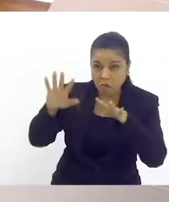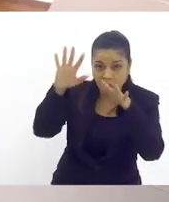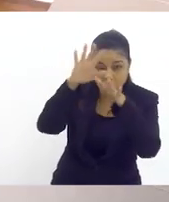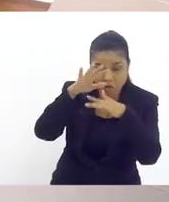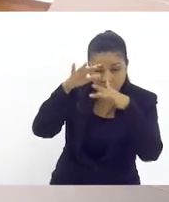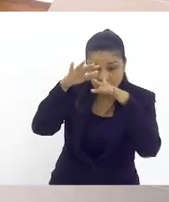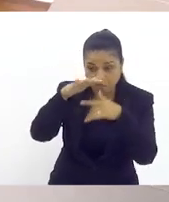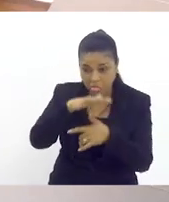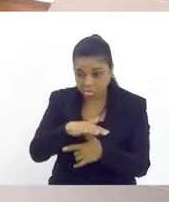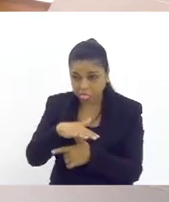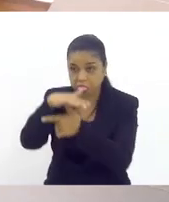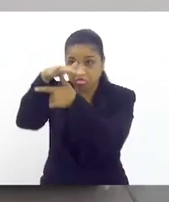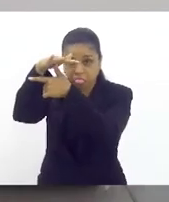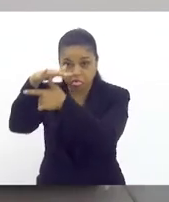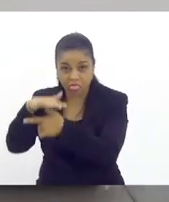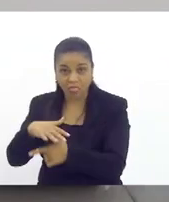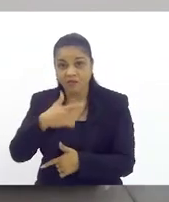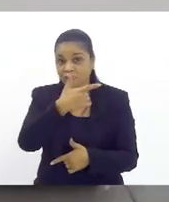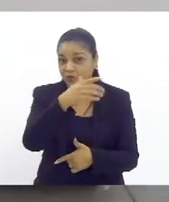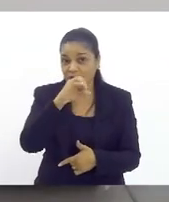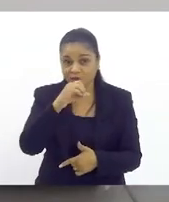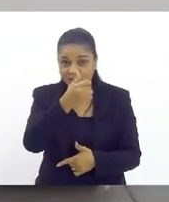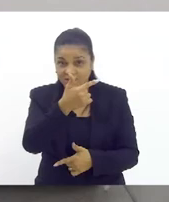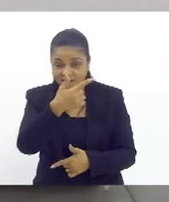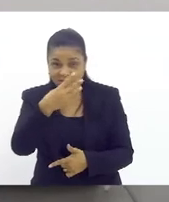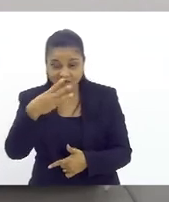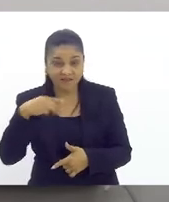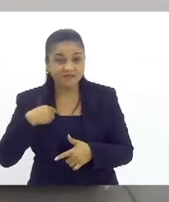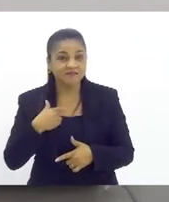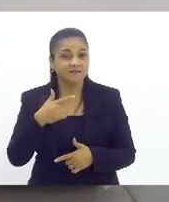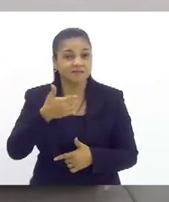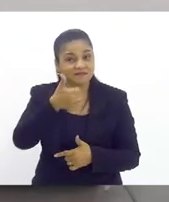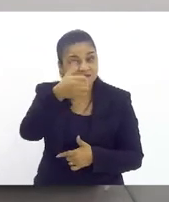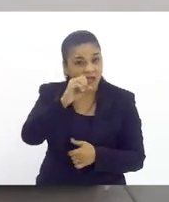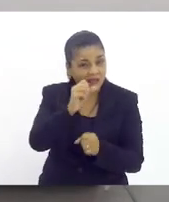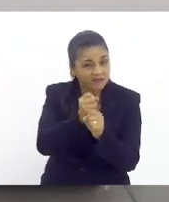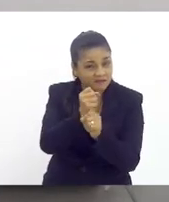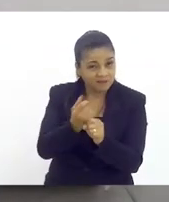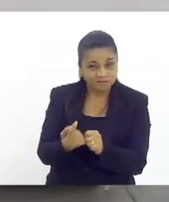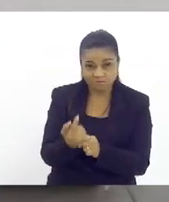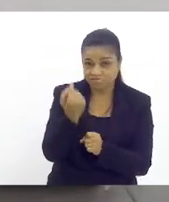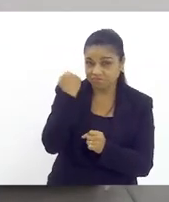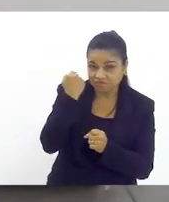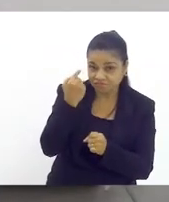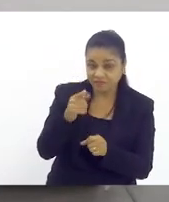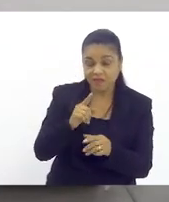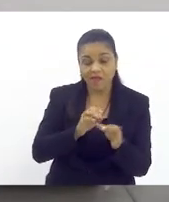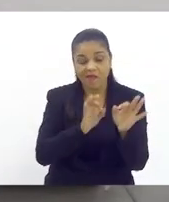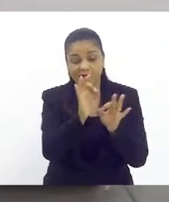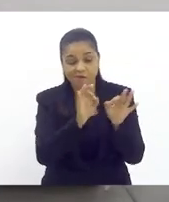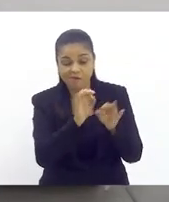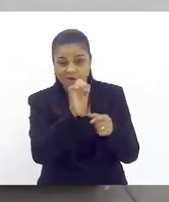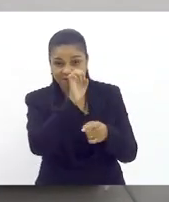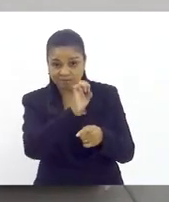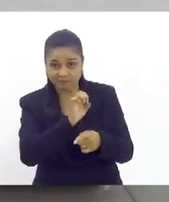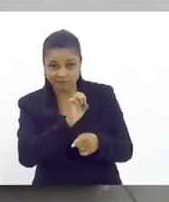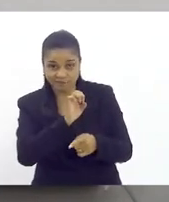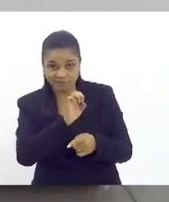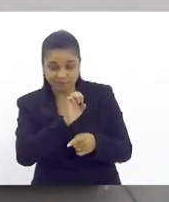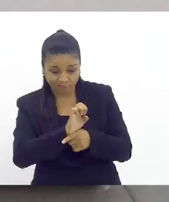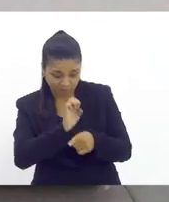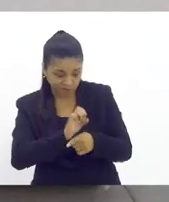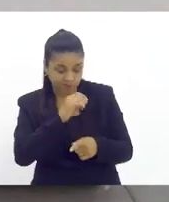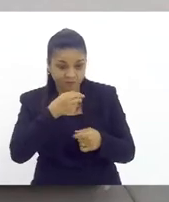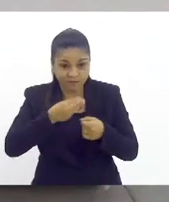isso em 2013 portanto há 10 anos atrás esses planos municipais são muito importantes porque